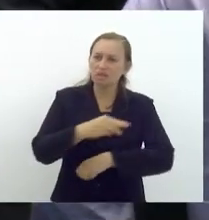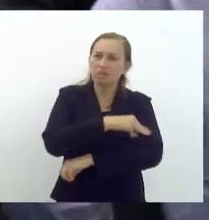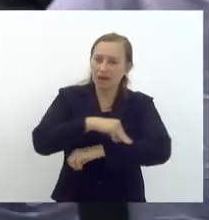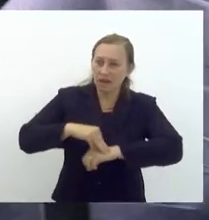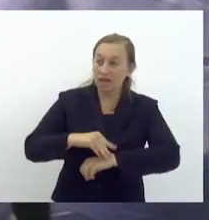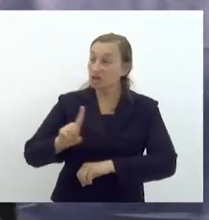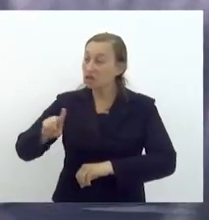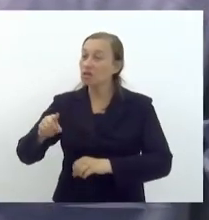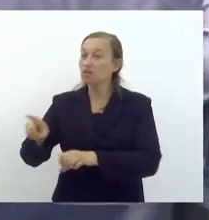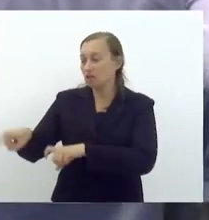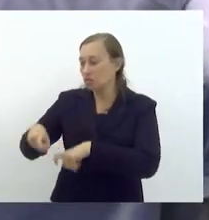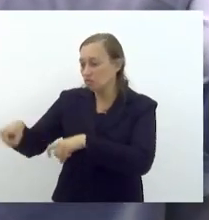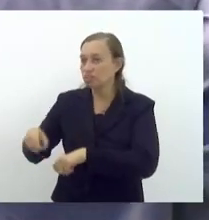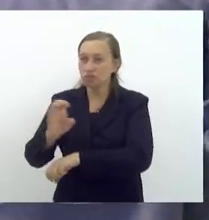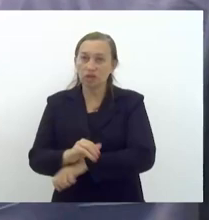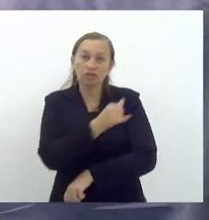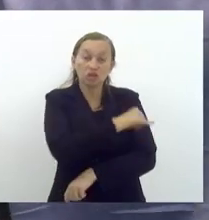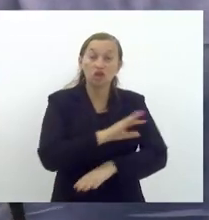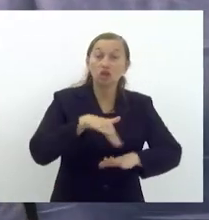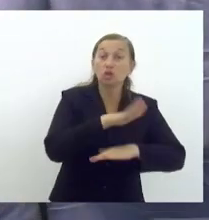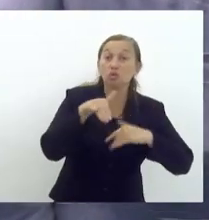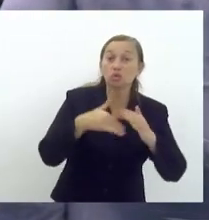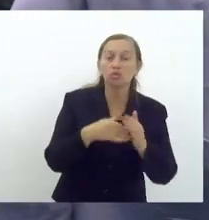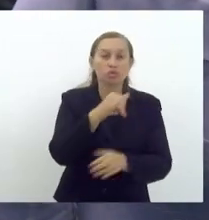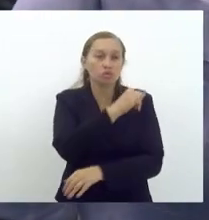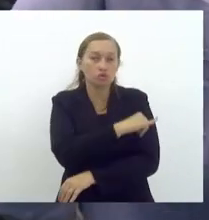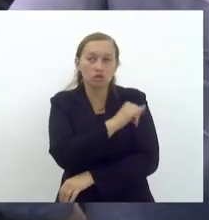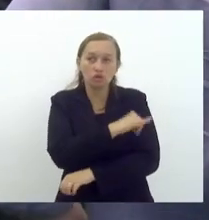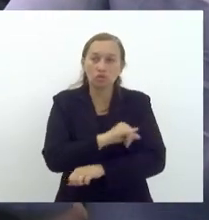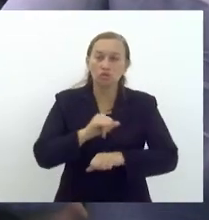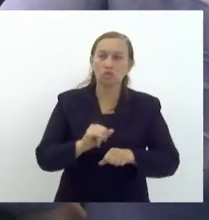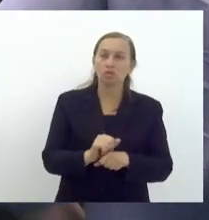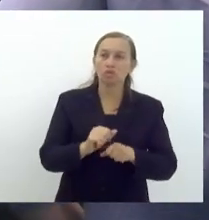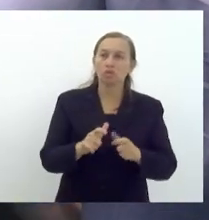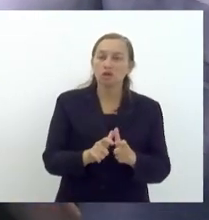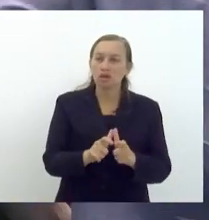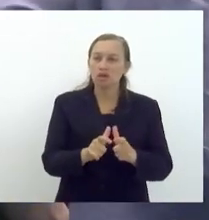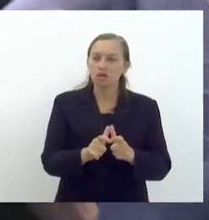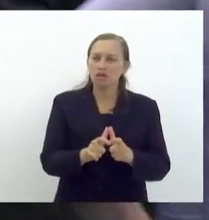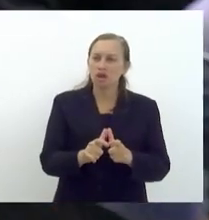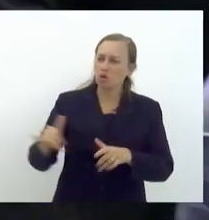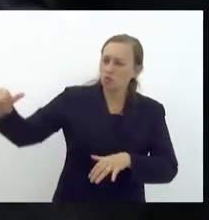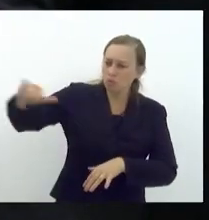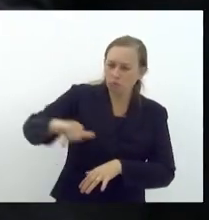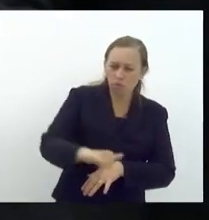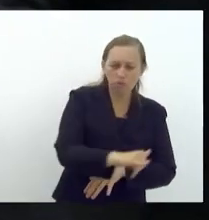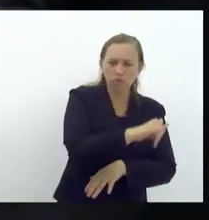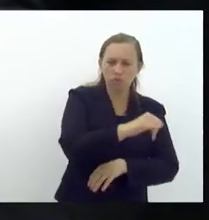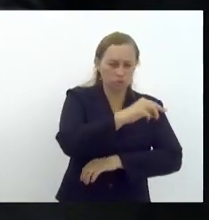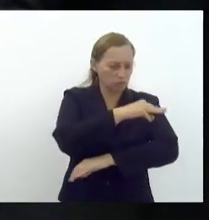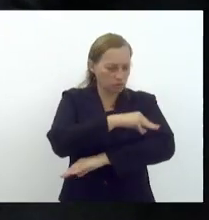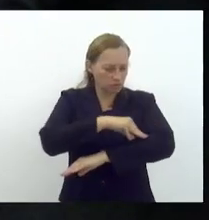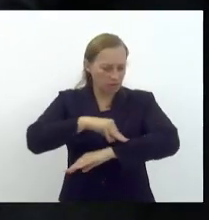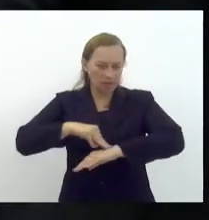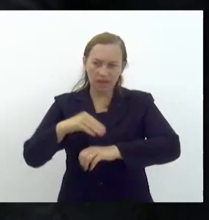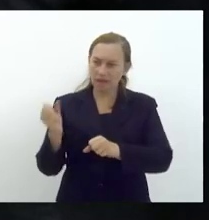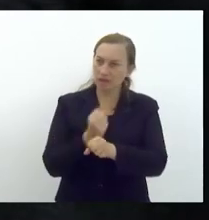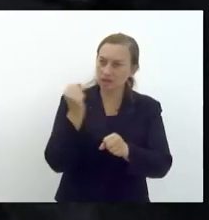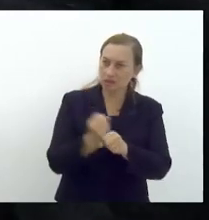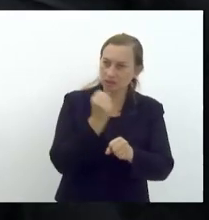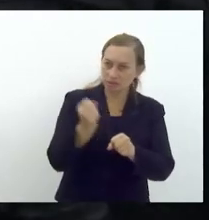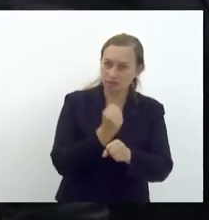Estado do Rio de Janeiro e todo estado do Rio de Janeiro que é ampliação do aeroporto de Macaé pela concessionária